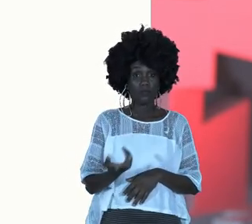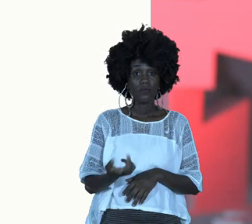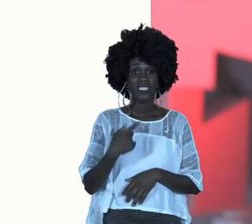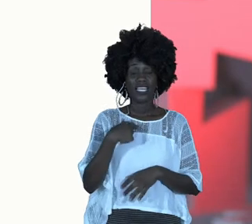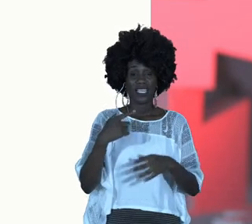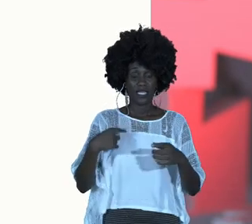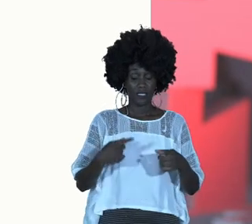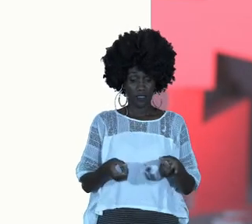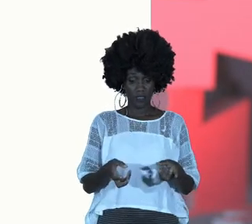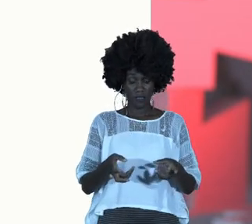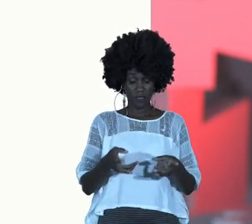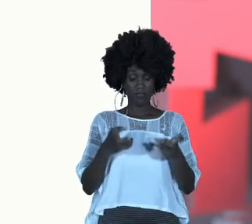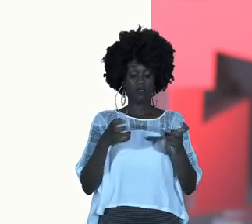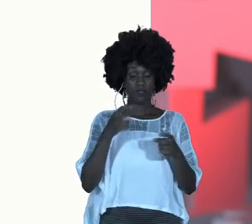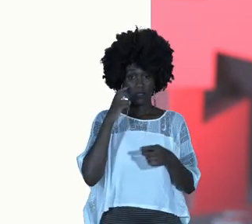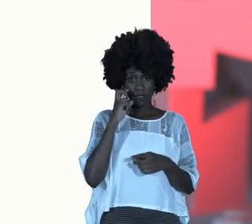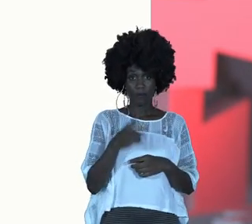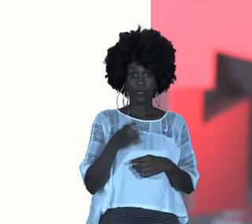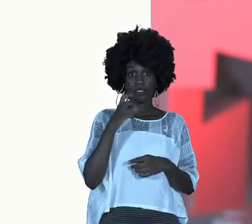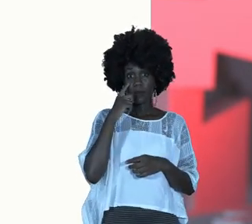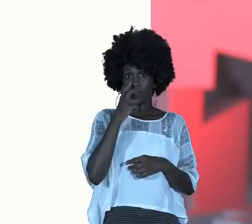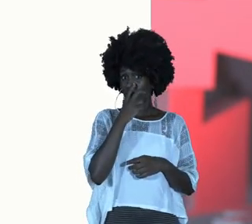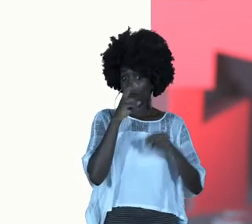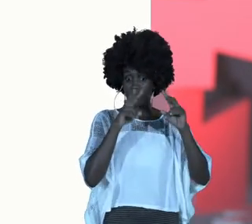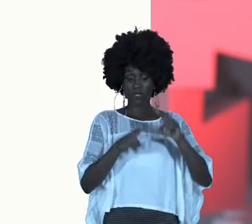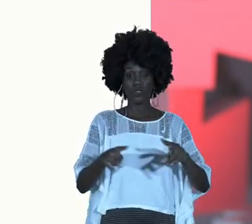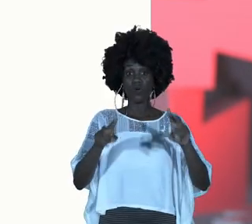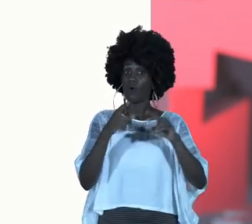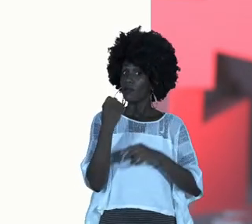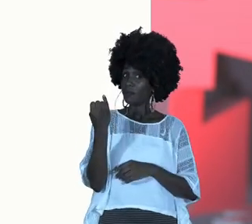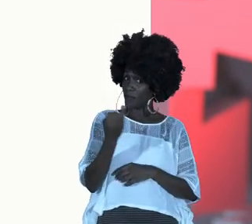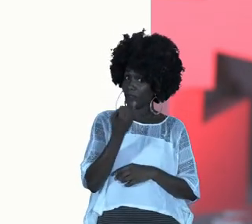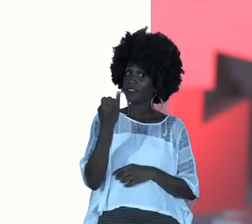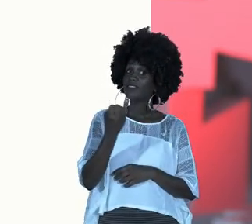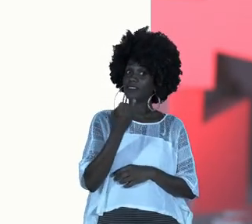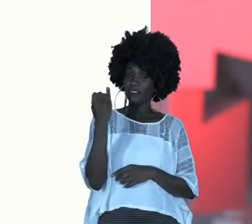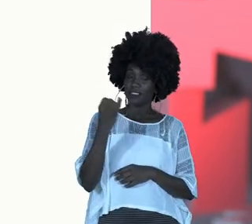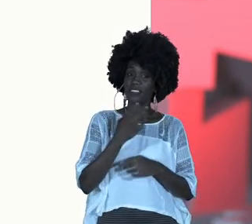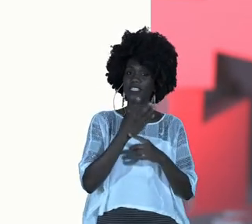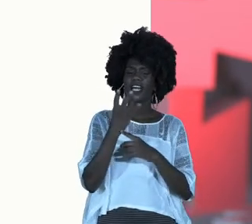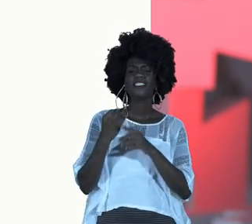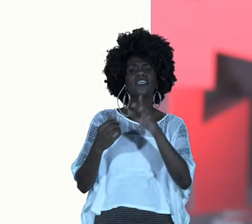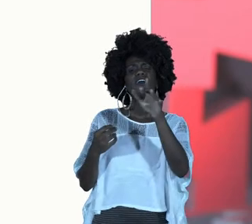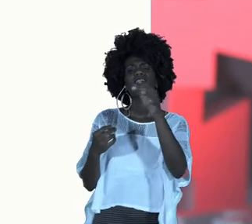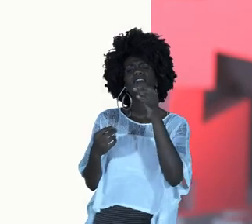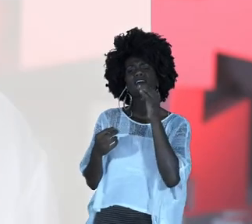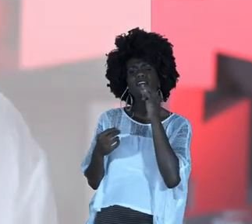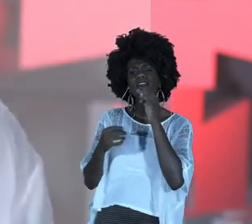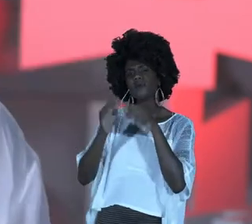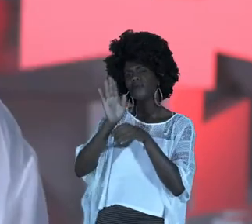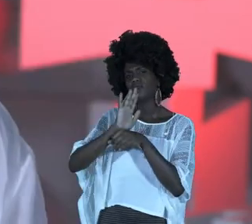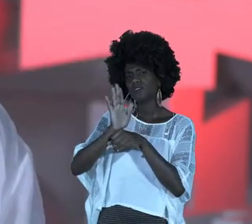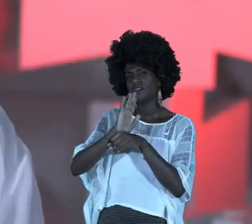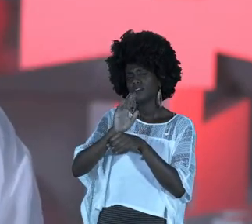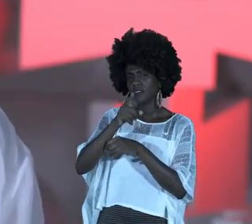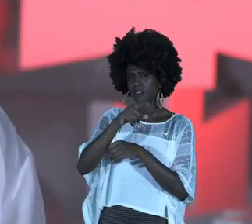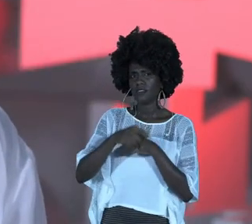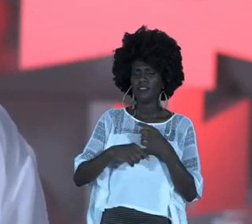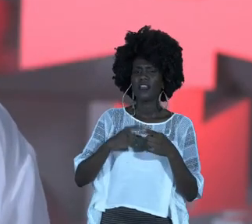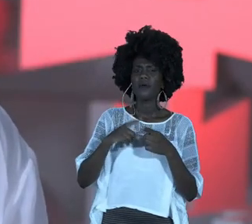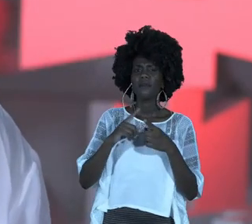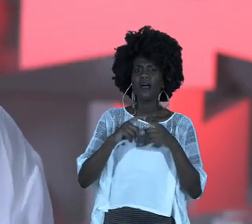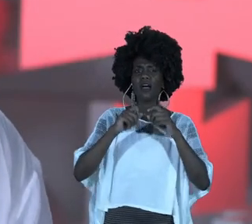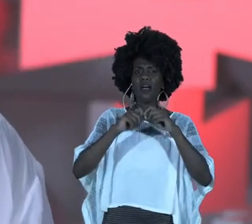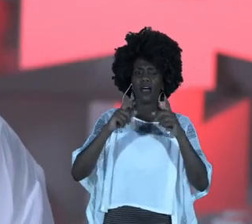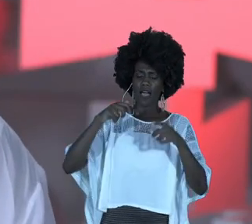Esse choque visual é uma coisa importantíssima na arte. Se a gente pega o cinema, se a gente pega a